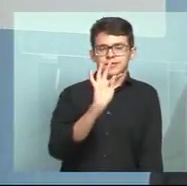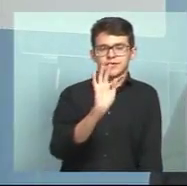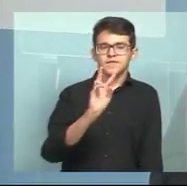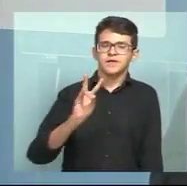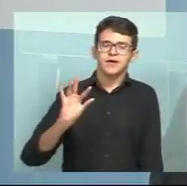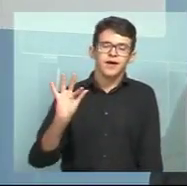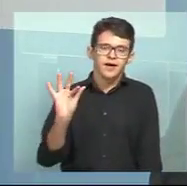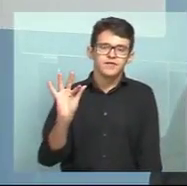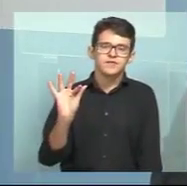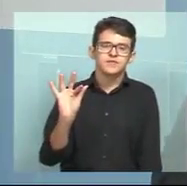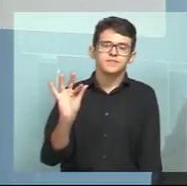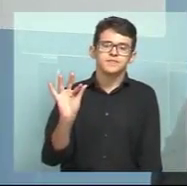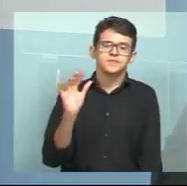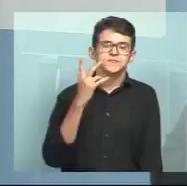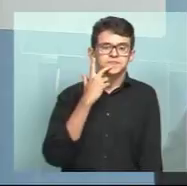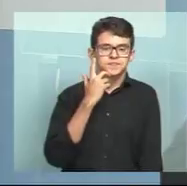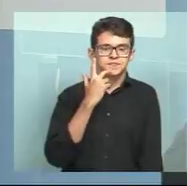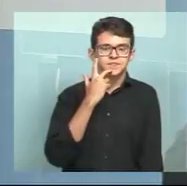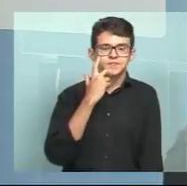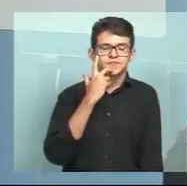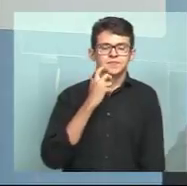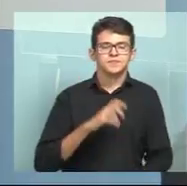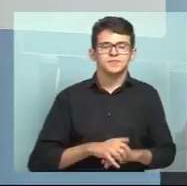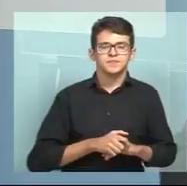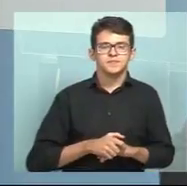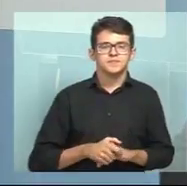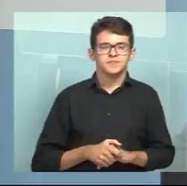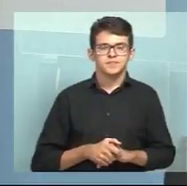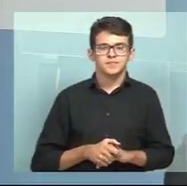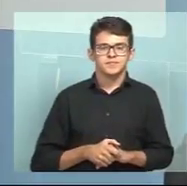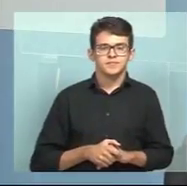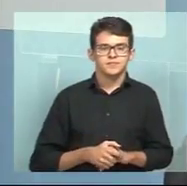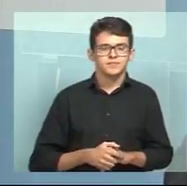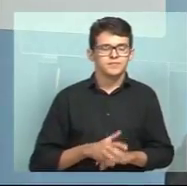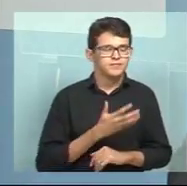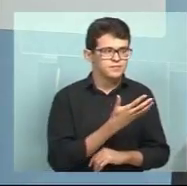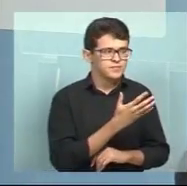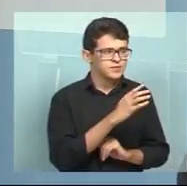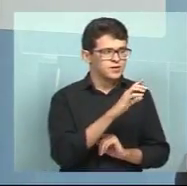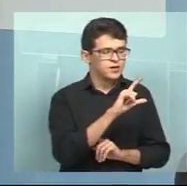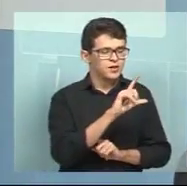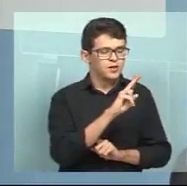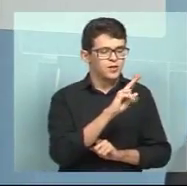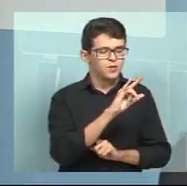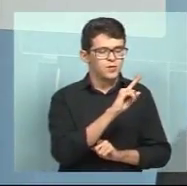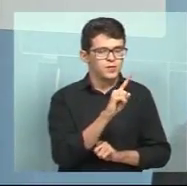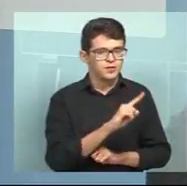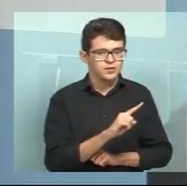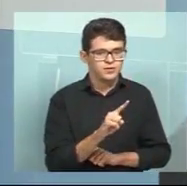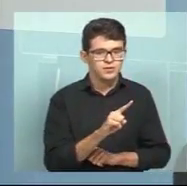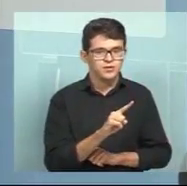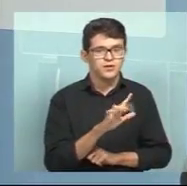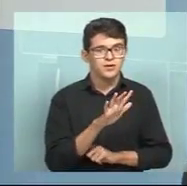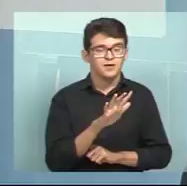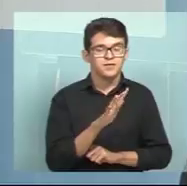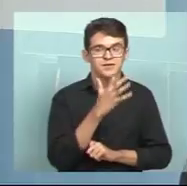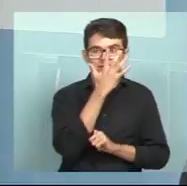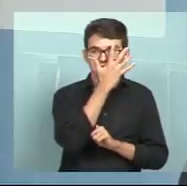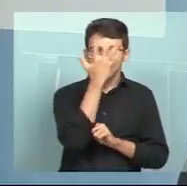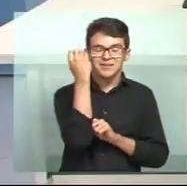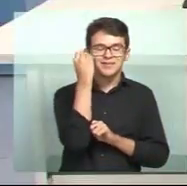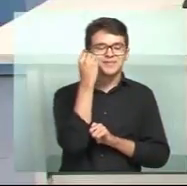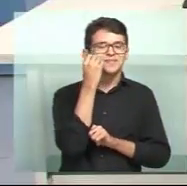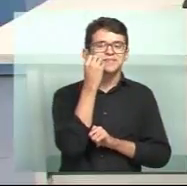Assembleia, canal 61.4 também, aberta e digital. Luiz, é de lascar. Agora, eu me esqueci de falar numa coisa no